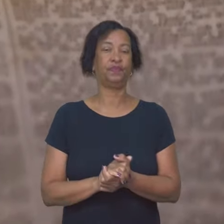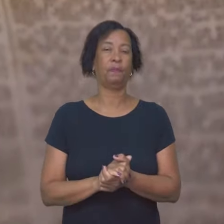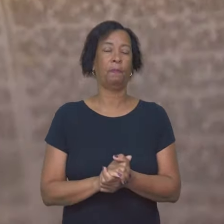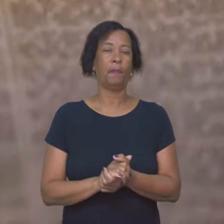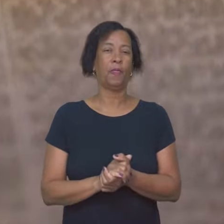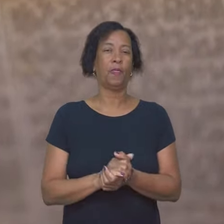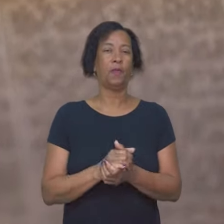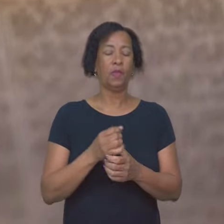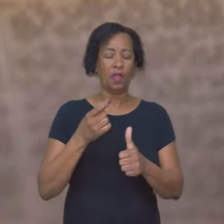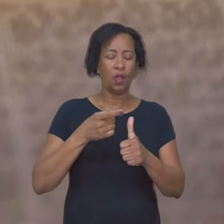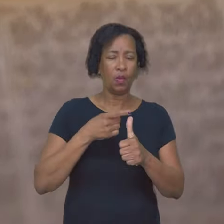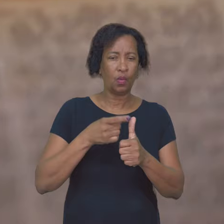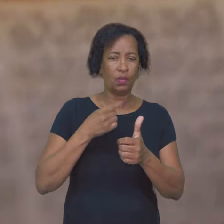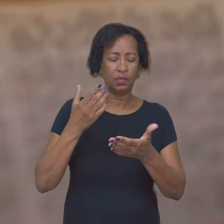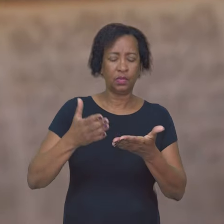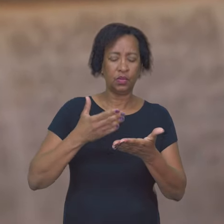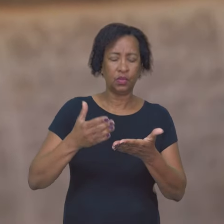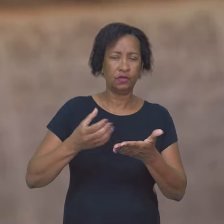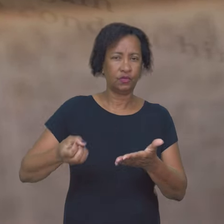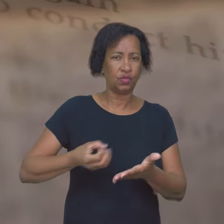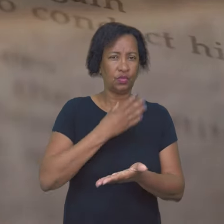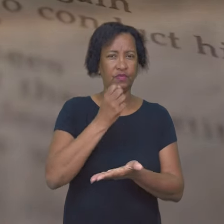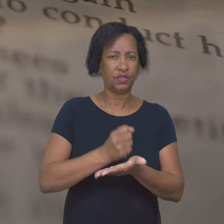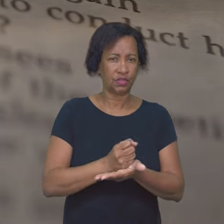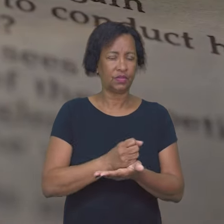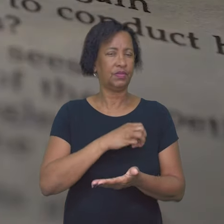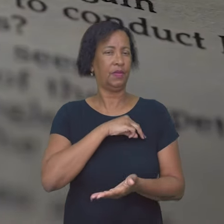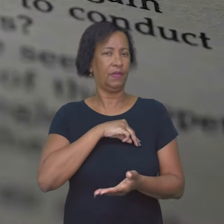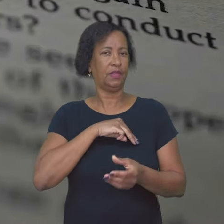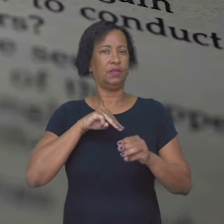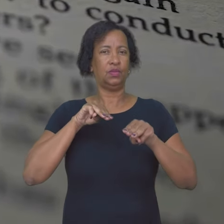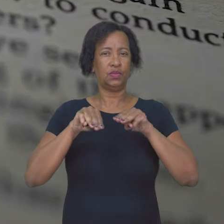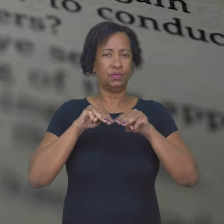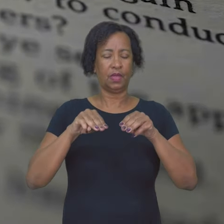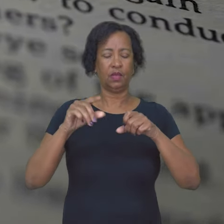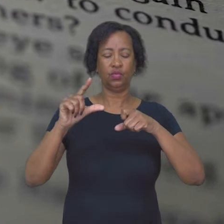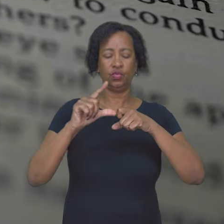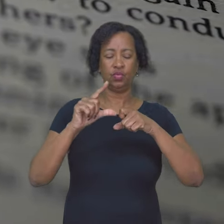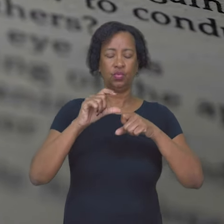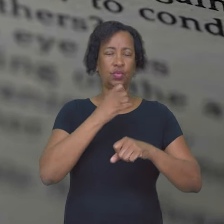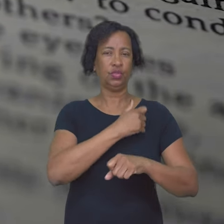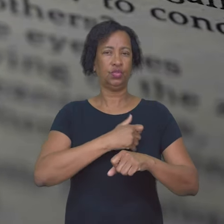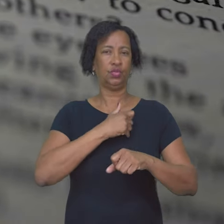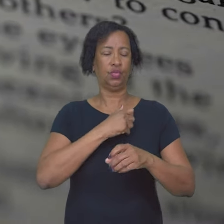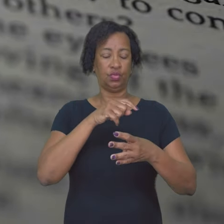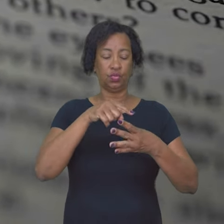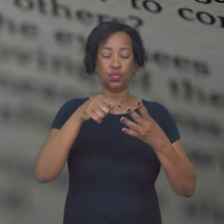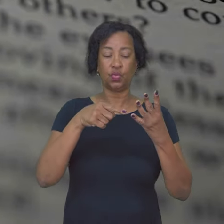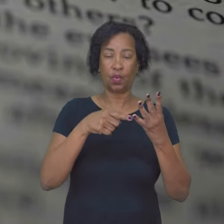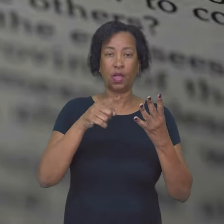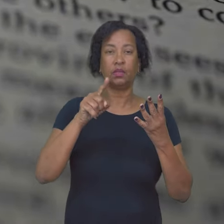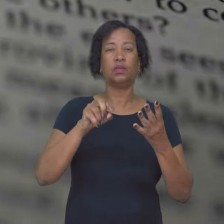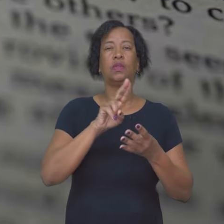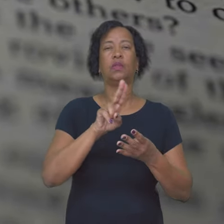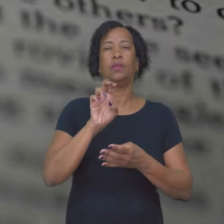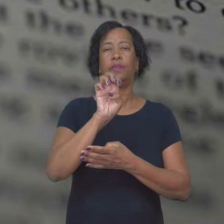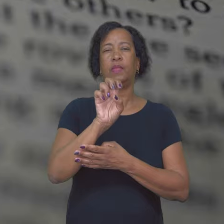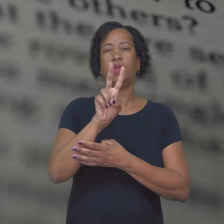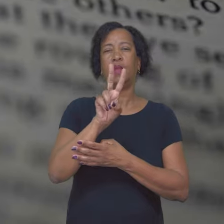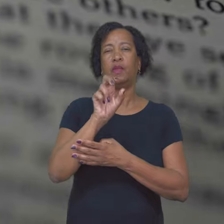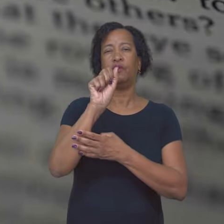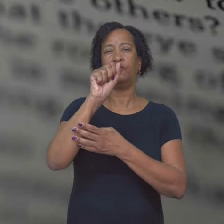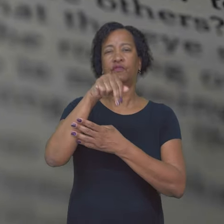primeiros livros do novo testamento São Mateus Marcos Lucas e João esses quatro livros são chamados Evangelhos